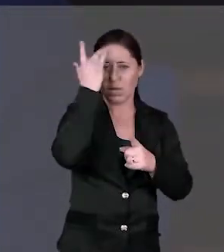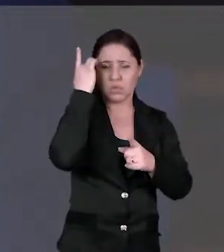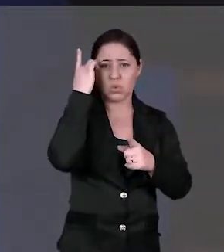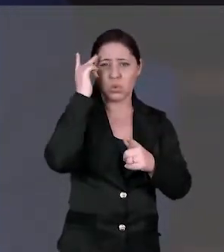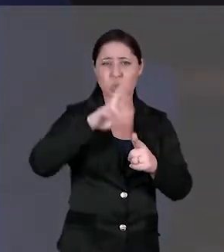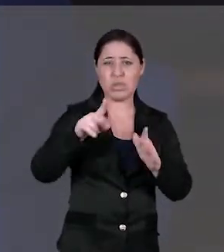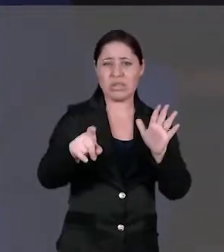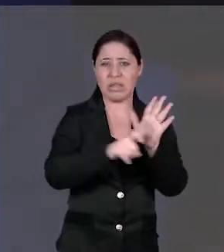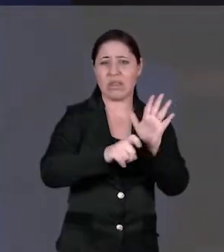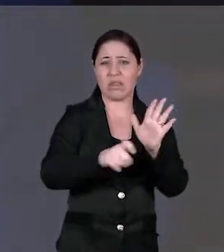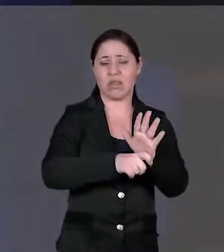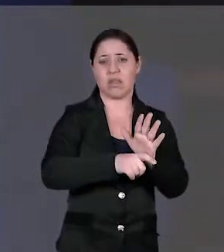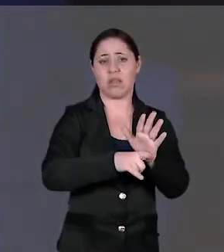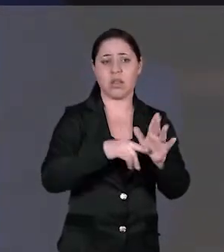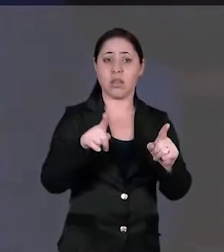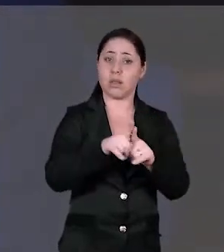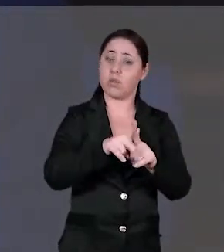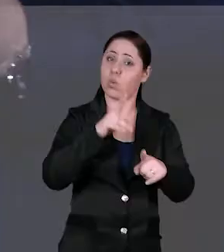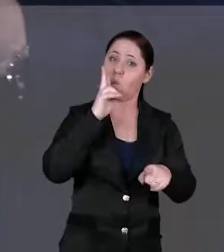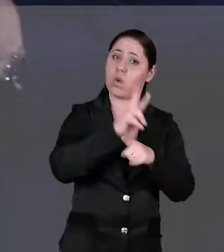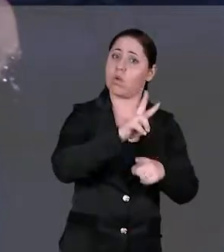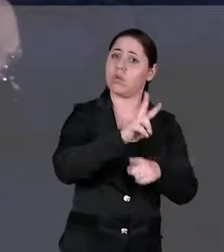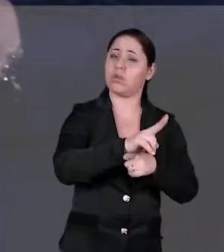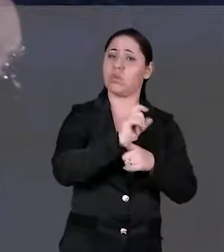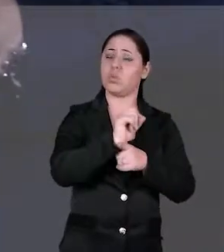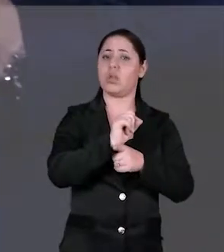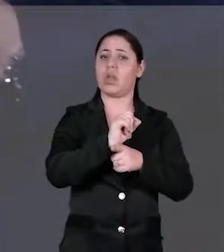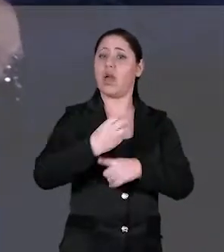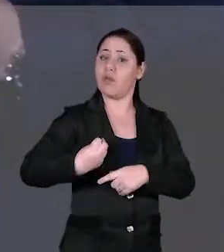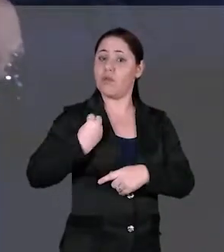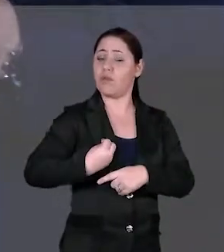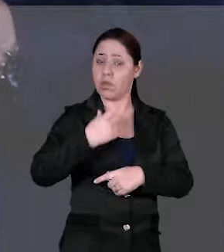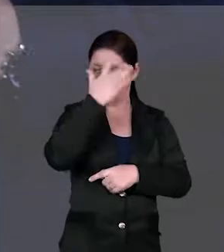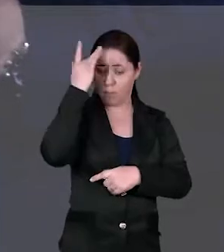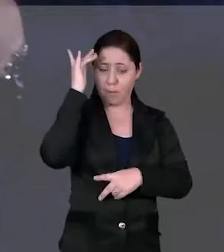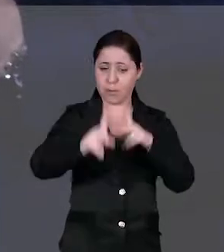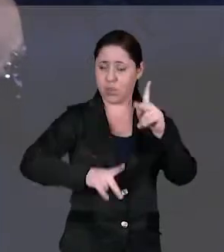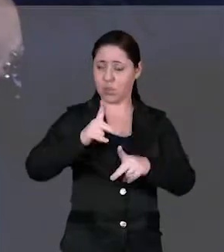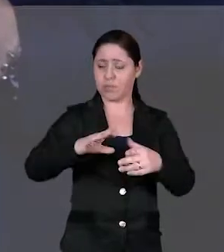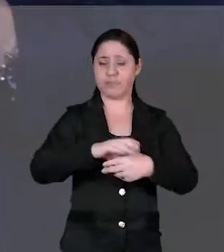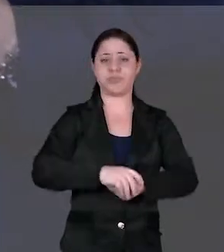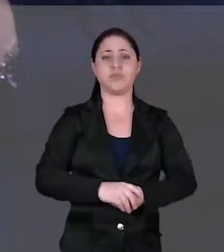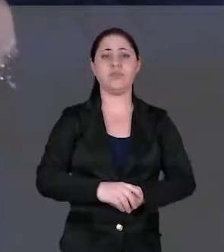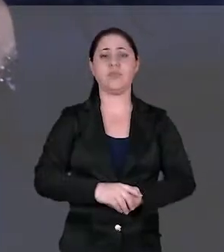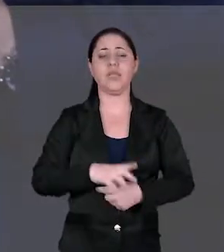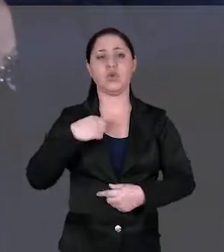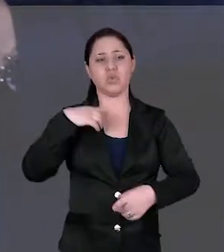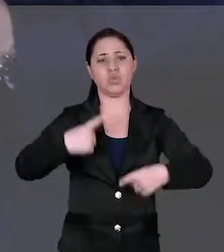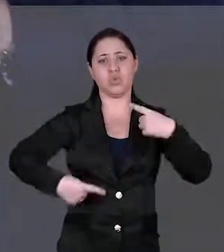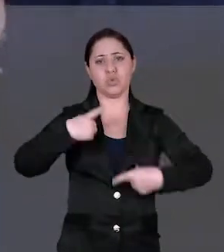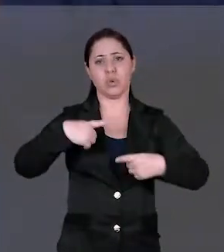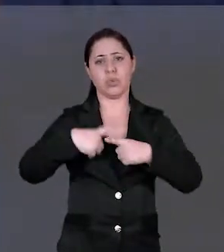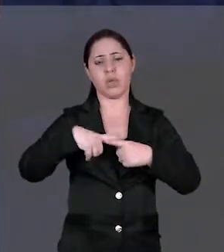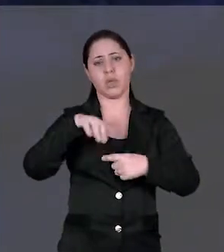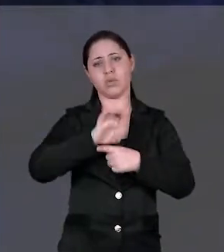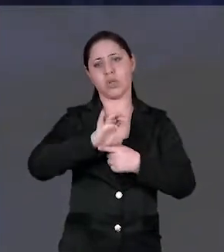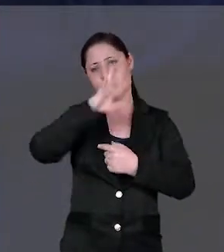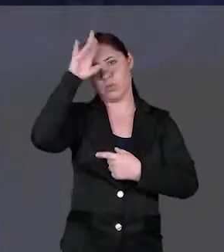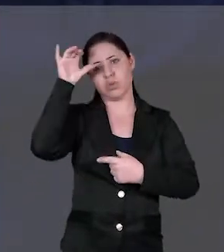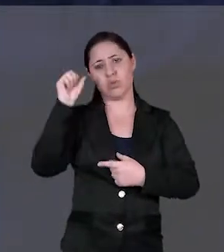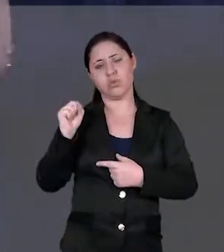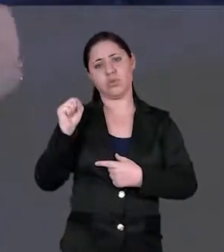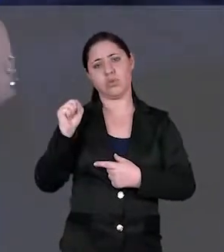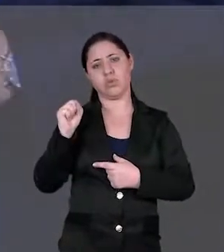questão da dependência química, né? Eu tenho um centro de recuperação de dependentes químicos, onde a gente faz esse enfrentamento, e é justamente